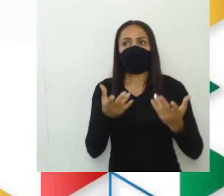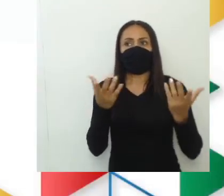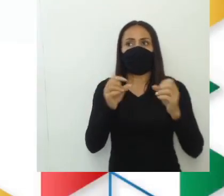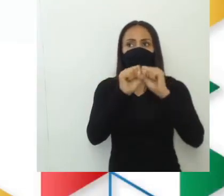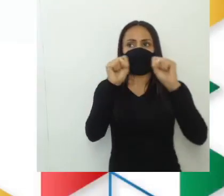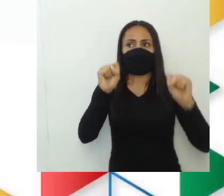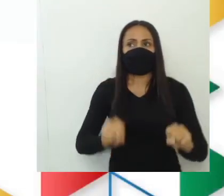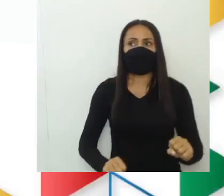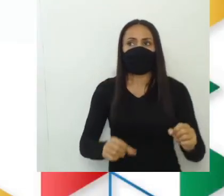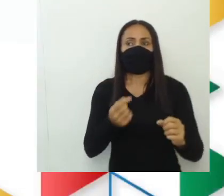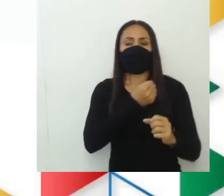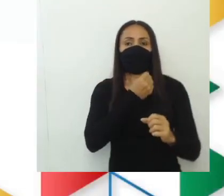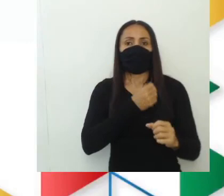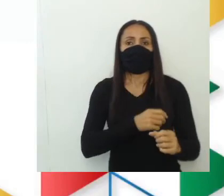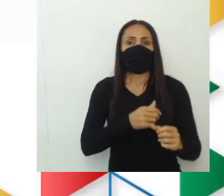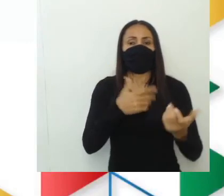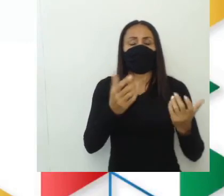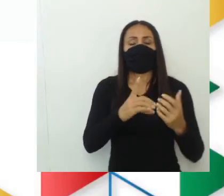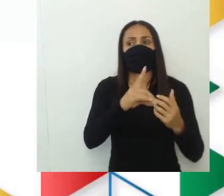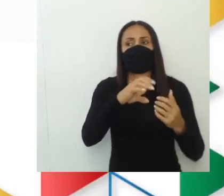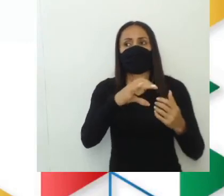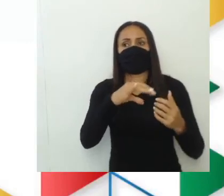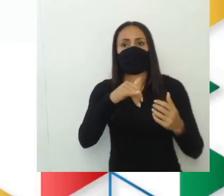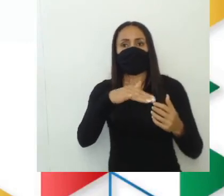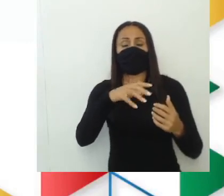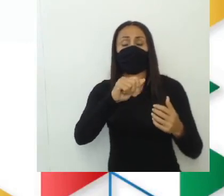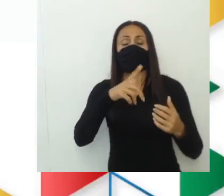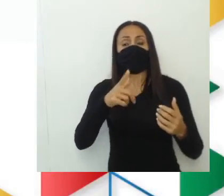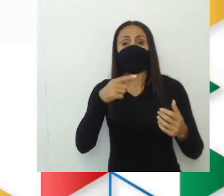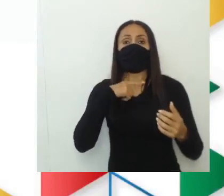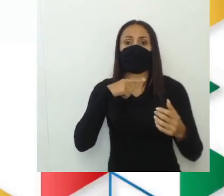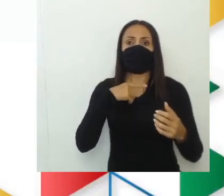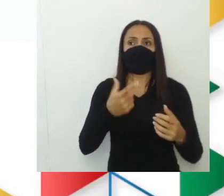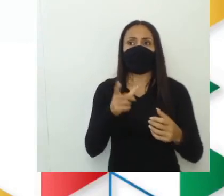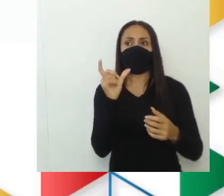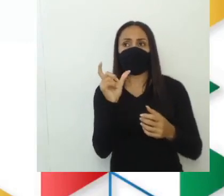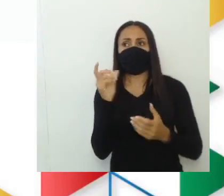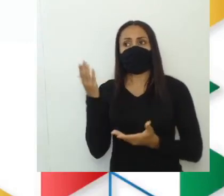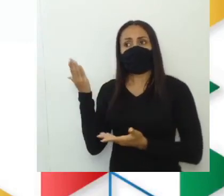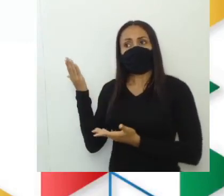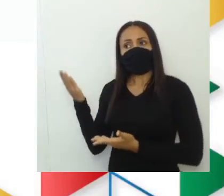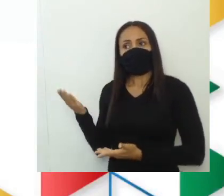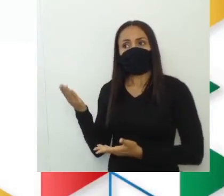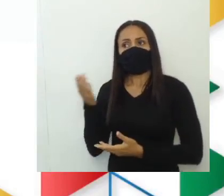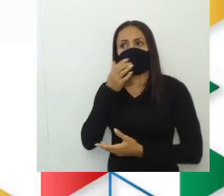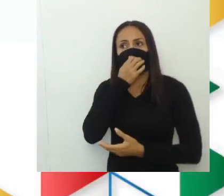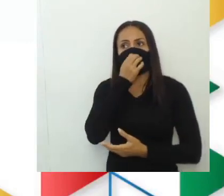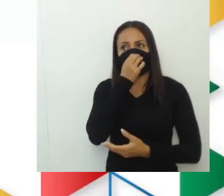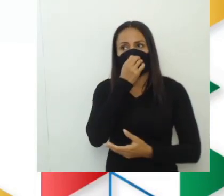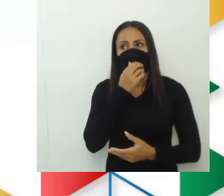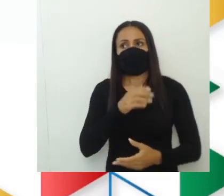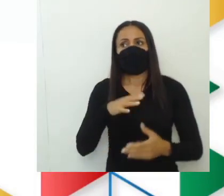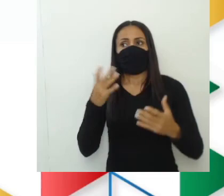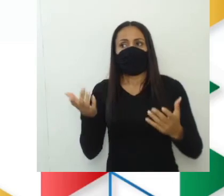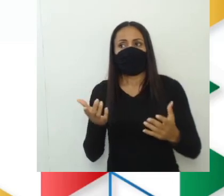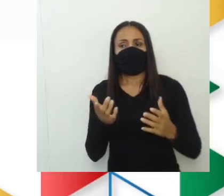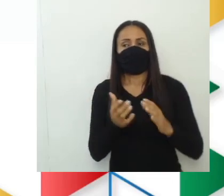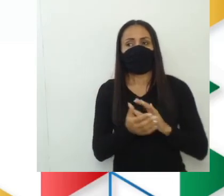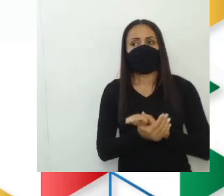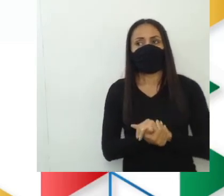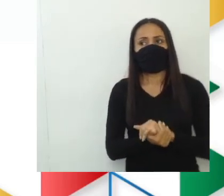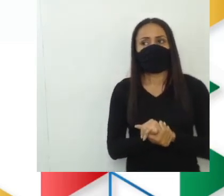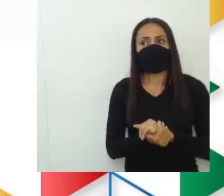nós utilizamos, ele usa, né, ele tem o nome de indo-arábico. Então, os povos hindus, né,